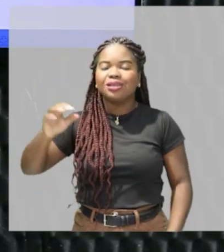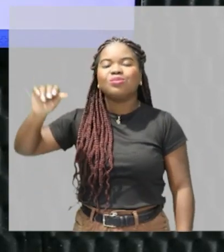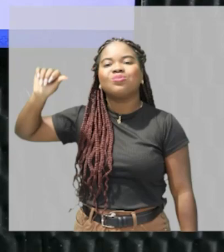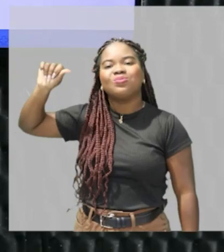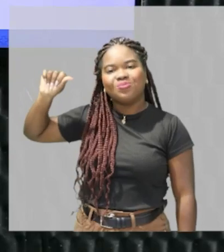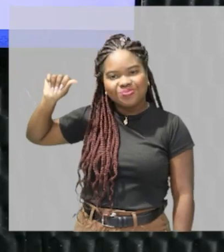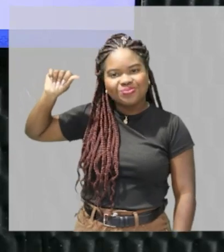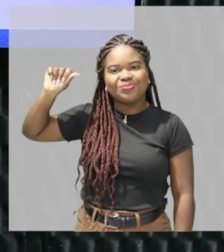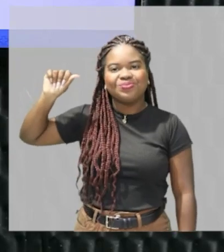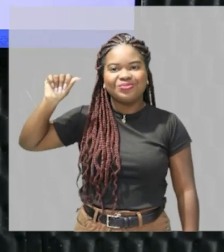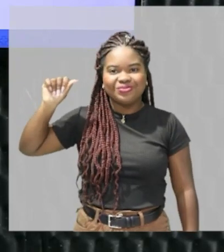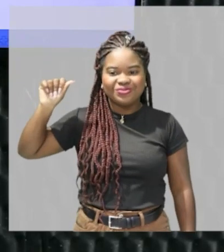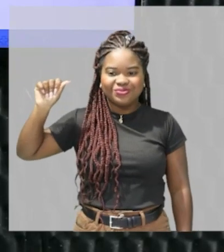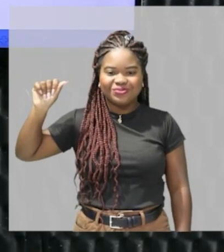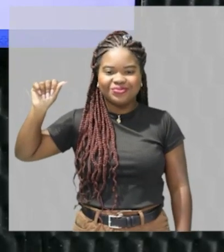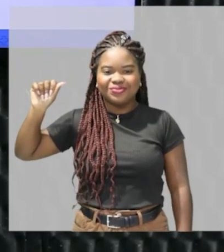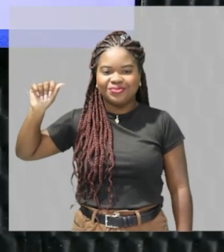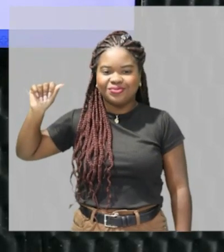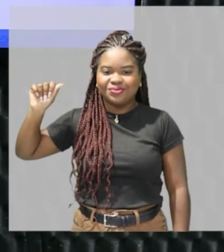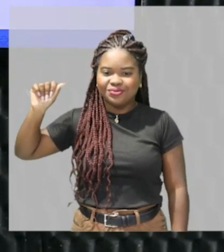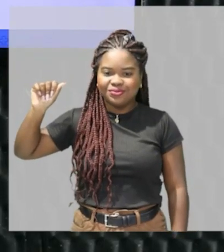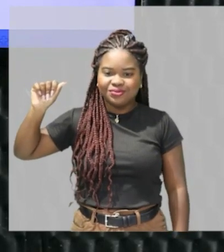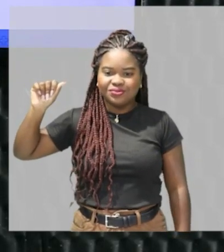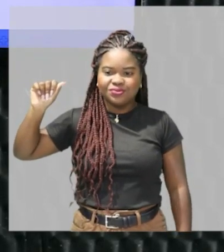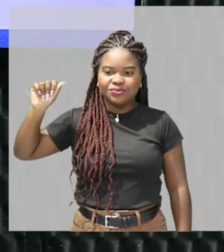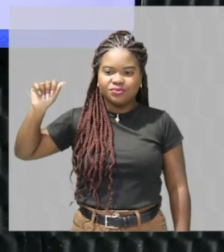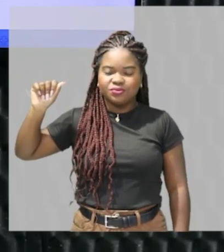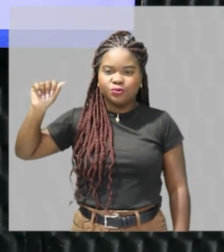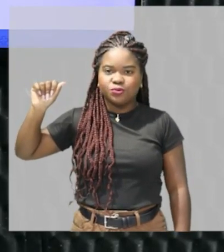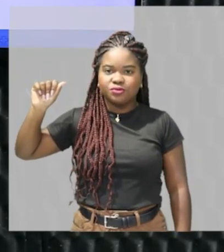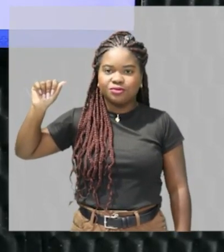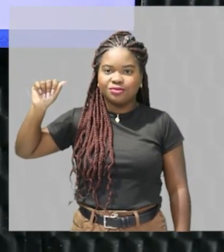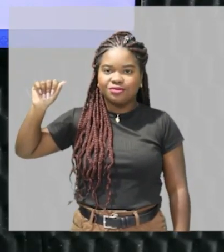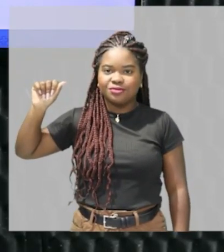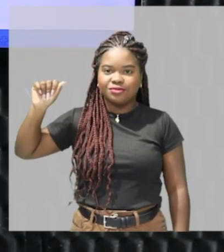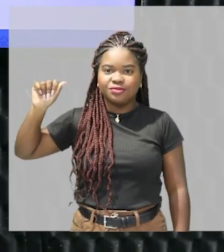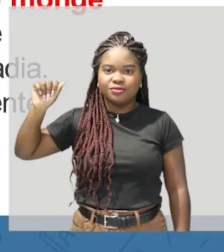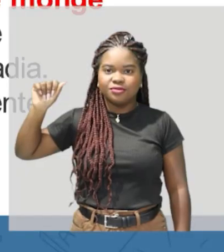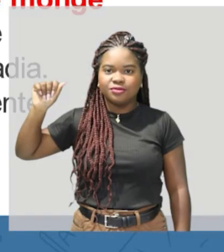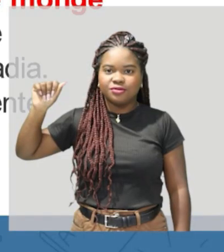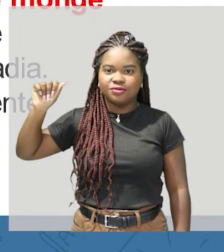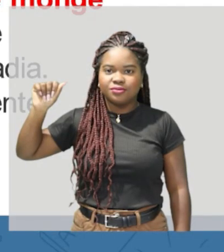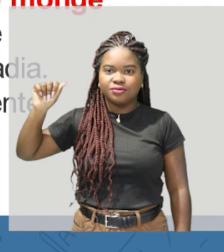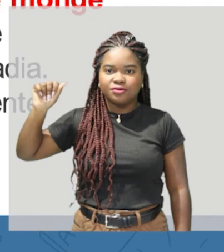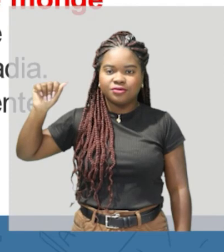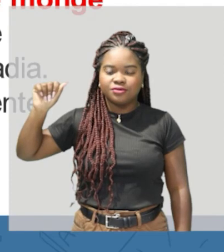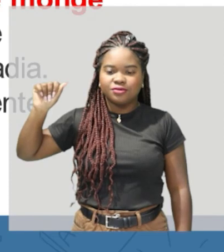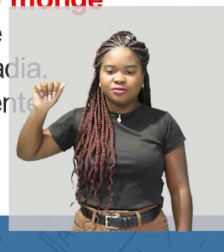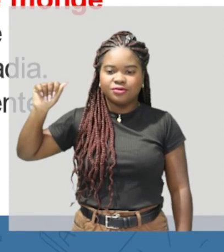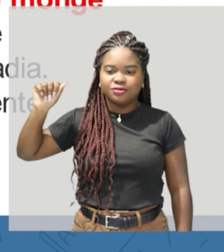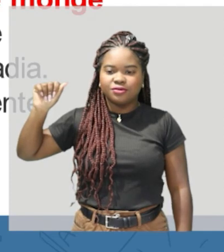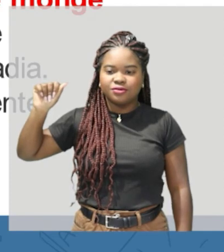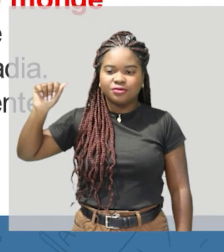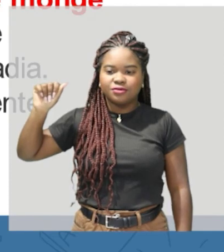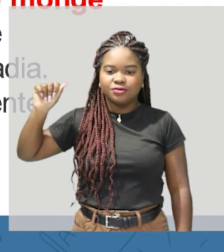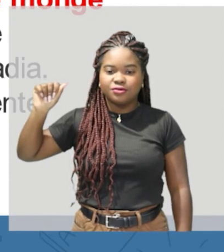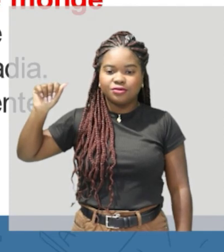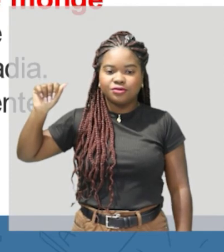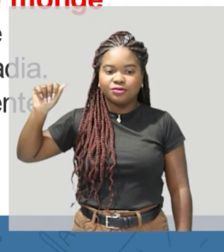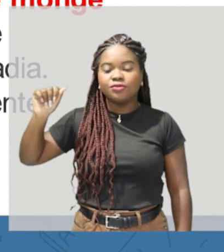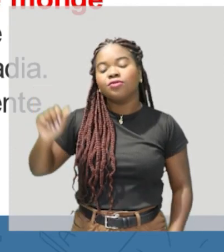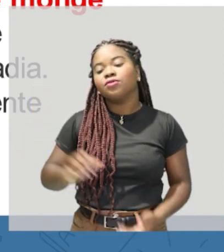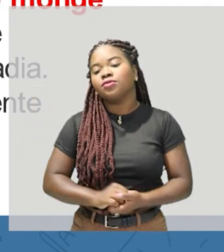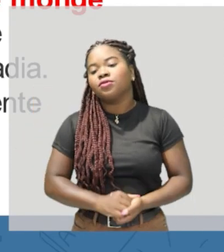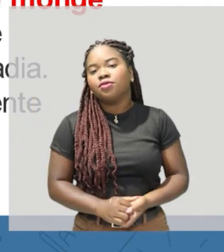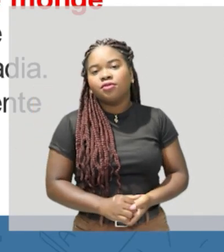Olha a letra A busca por novos interessados pela vida religiosa do monge, ou